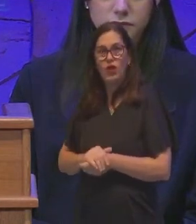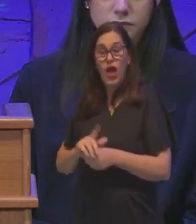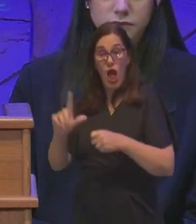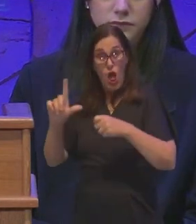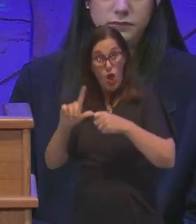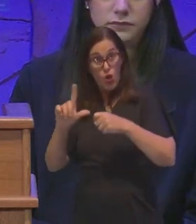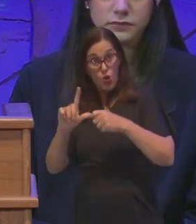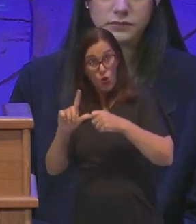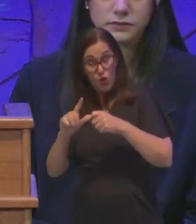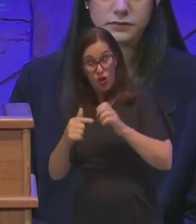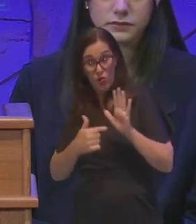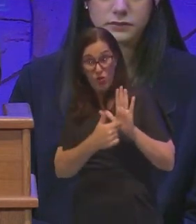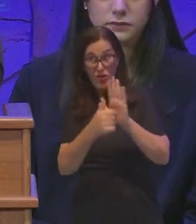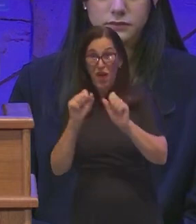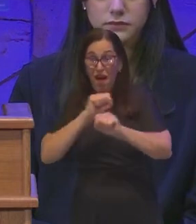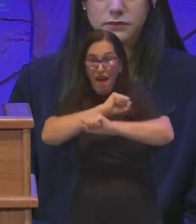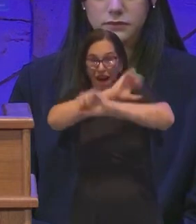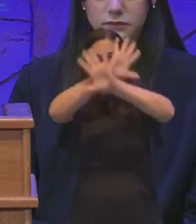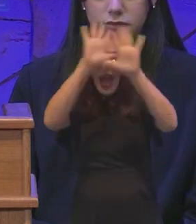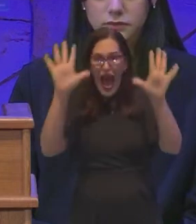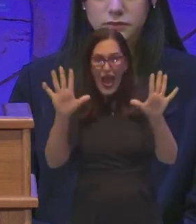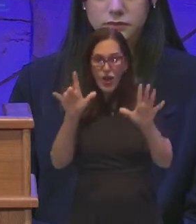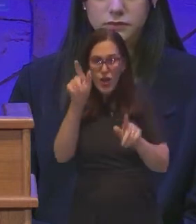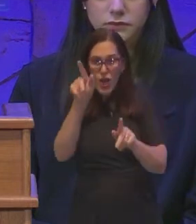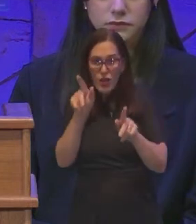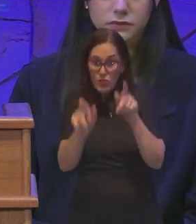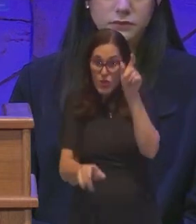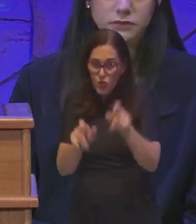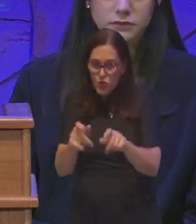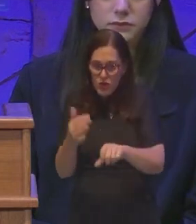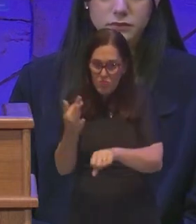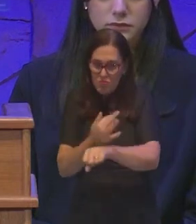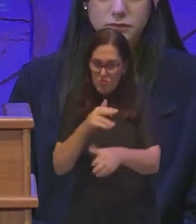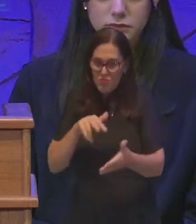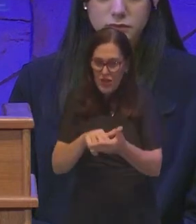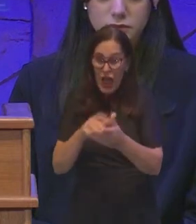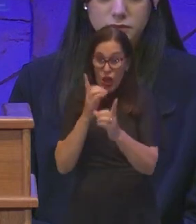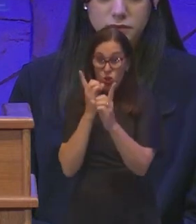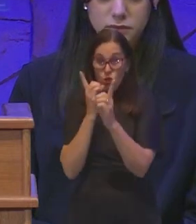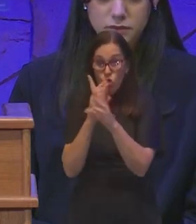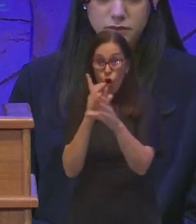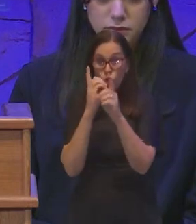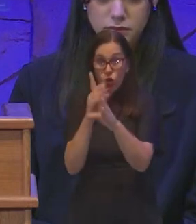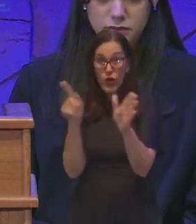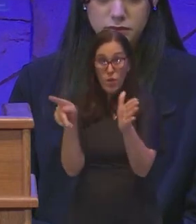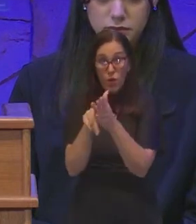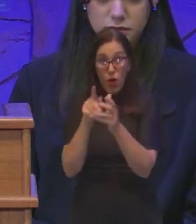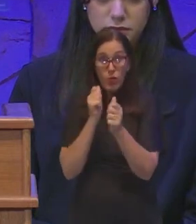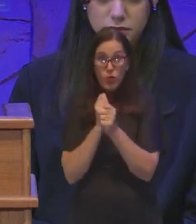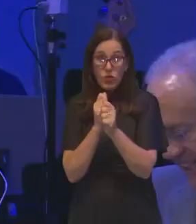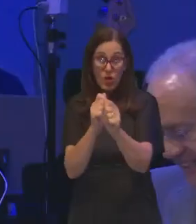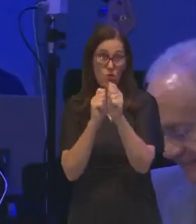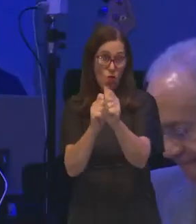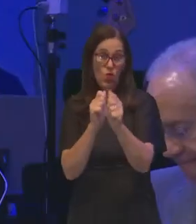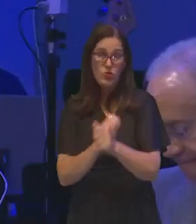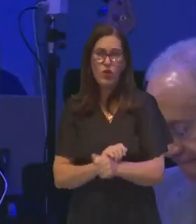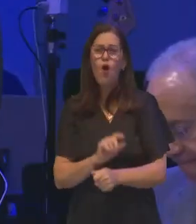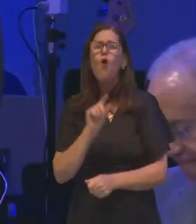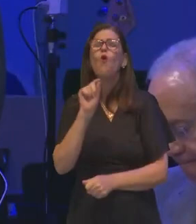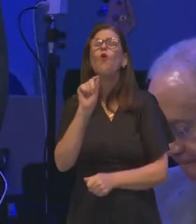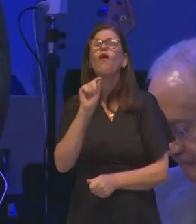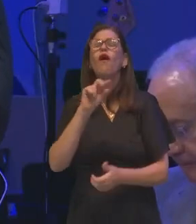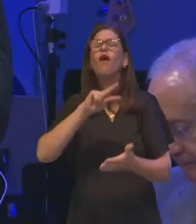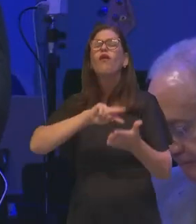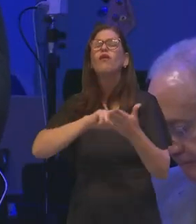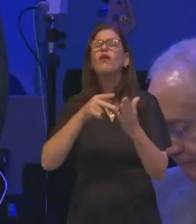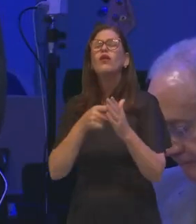Lucas está deixando claro que eles perseveravam então na doutrina dos apóstolos. O que é a